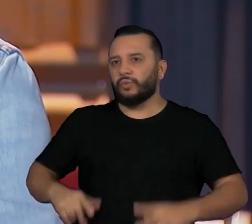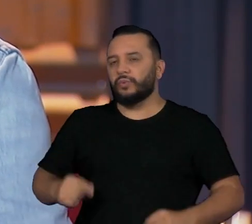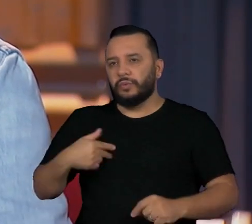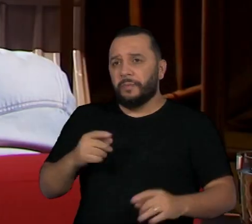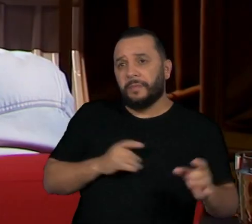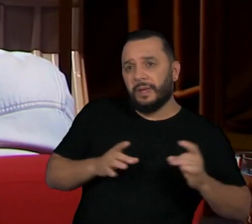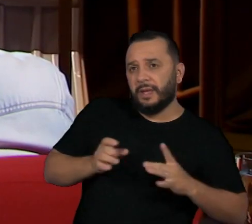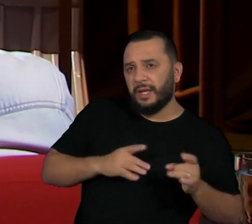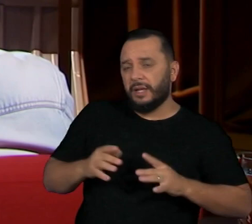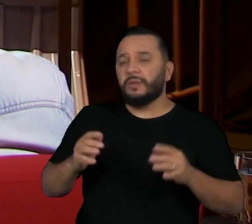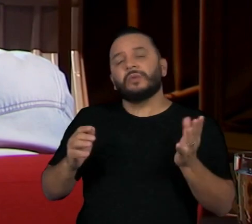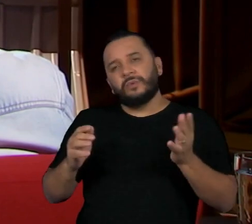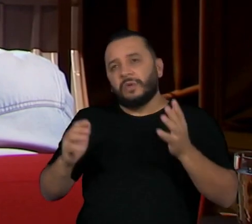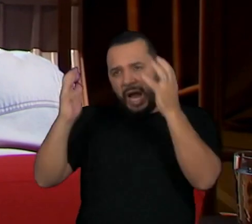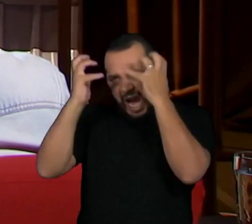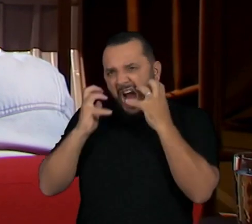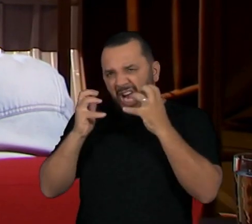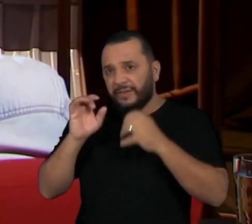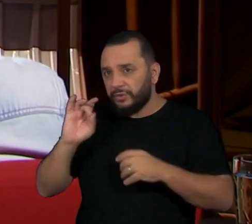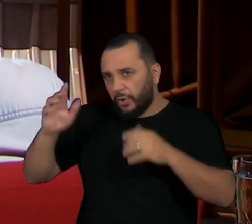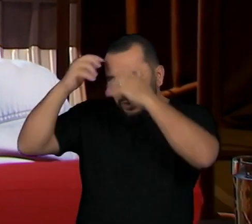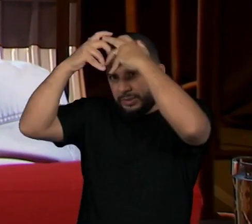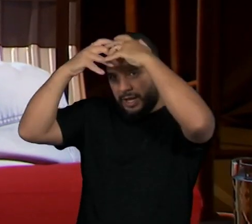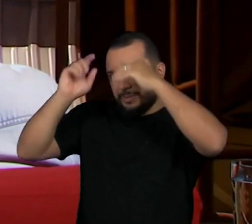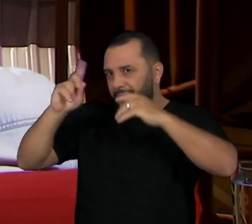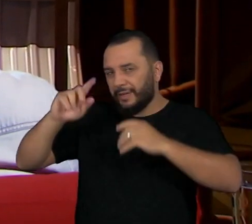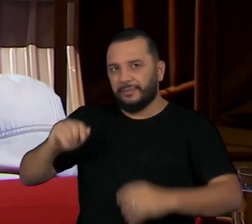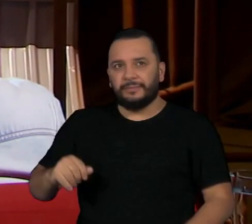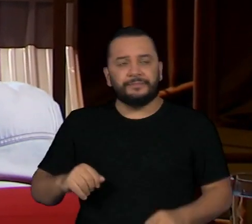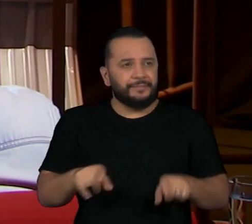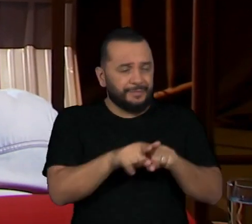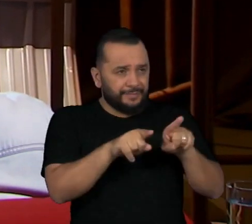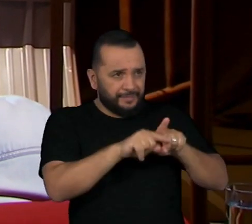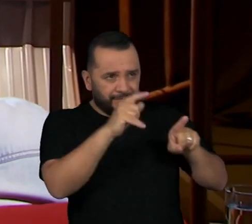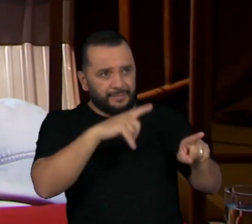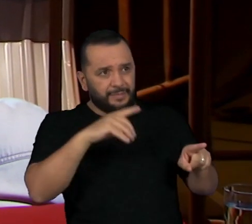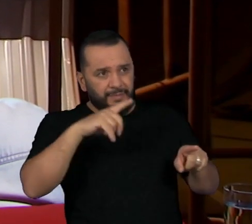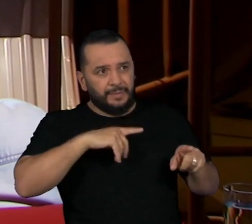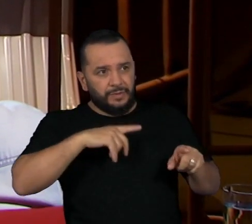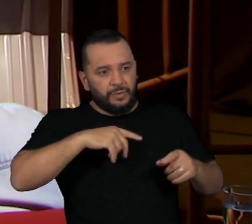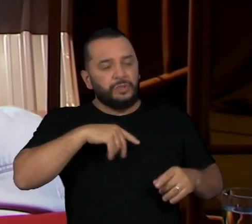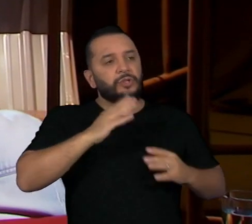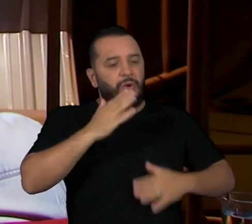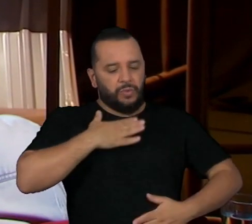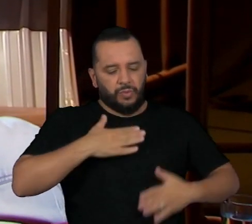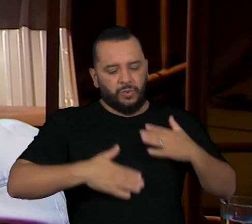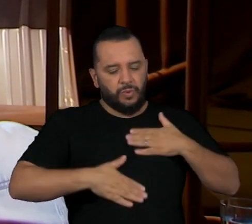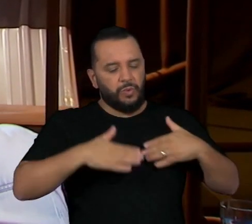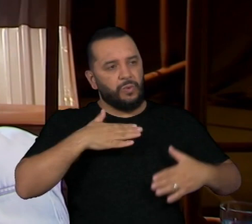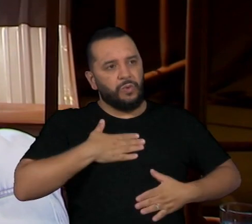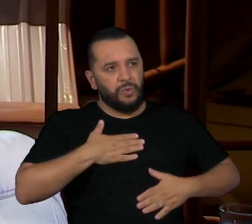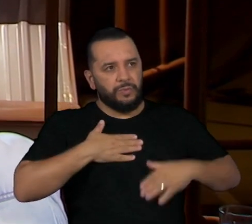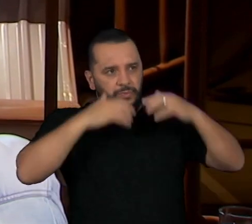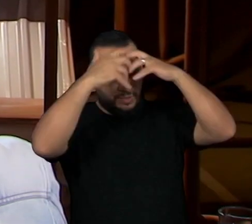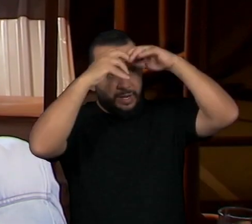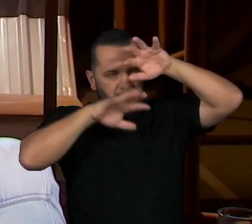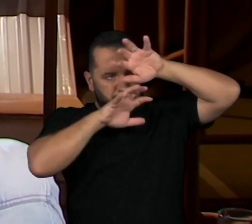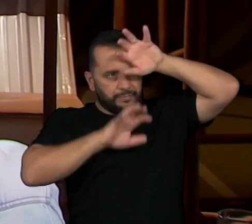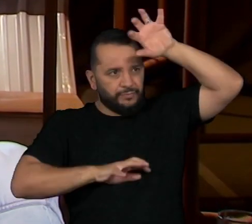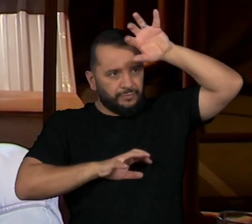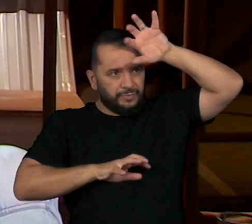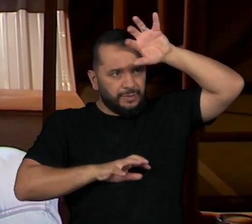cérebro. Inclusive, tem muita gente que separa essas duas coisas, né? E fala que a gente aprende com o